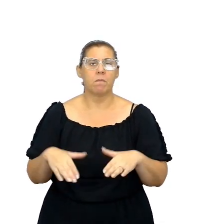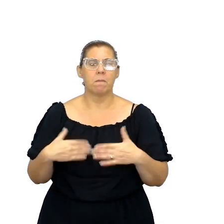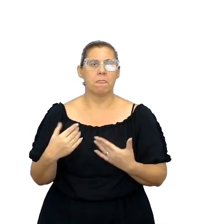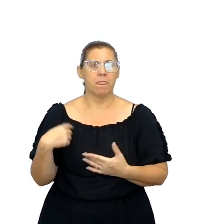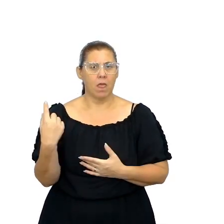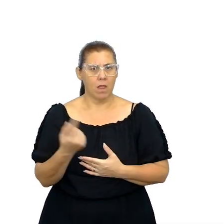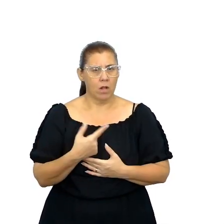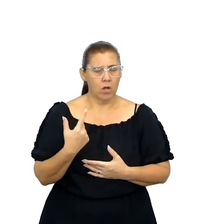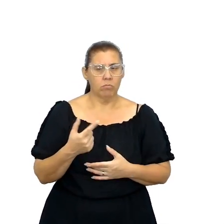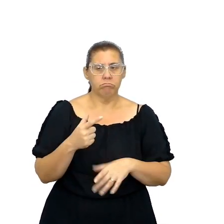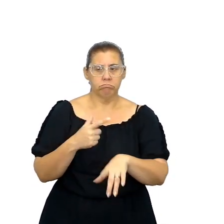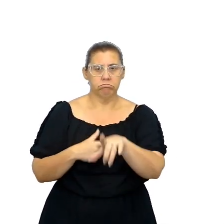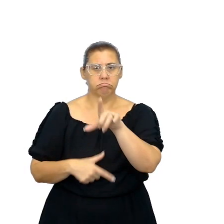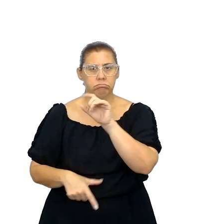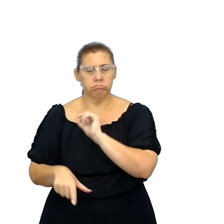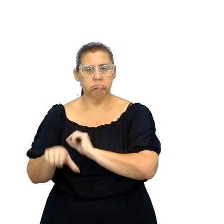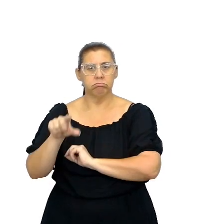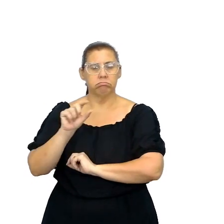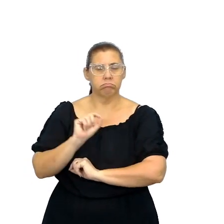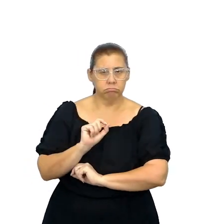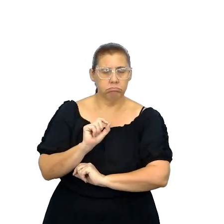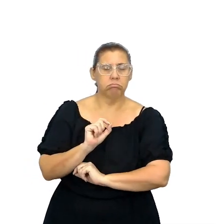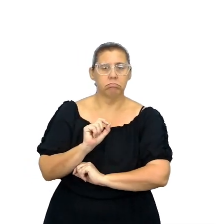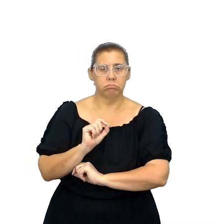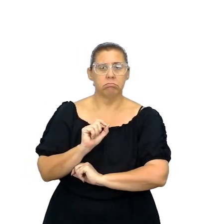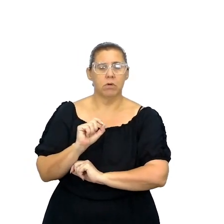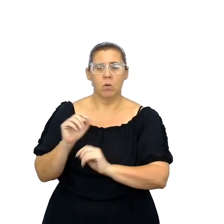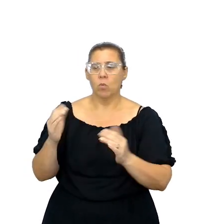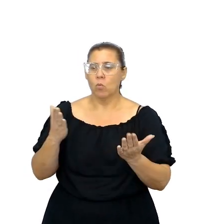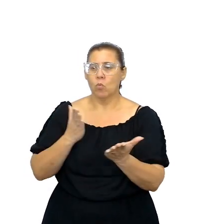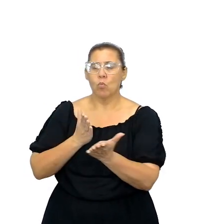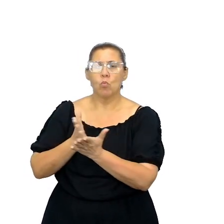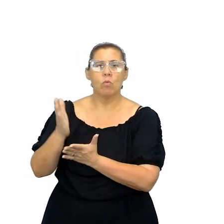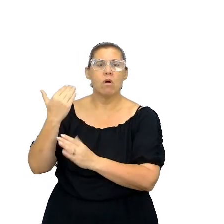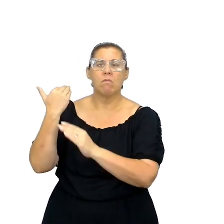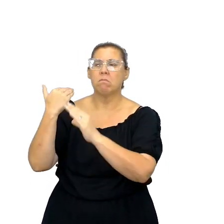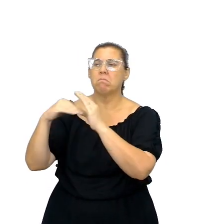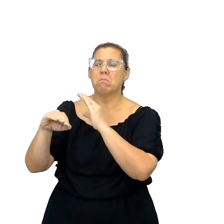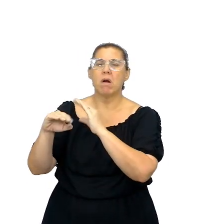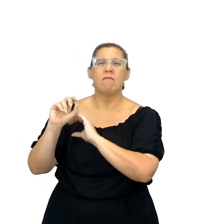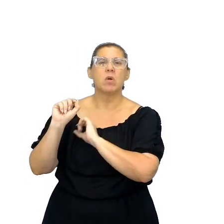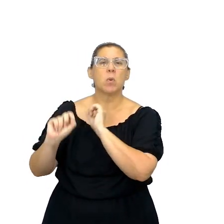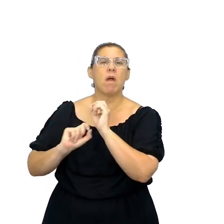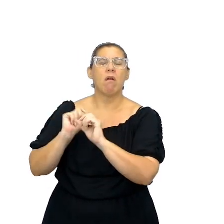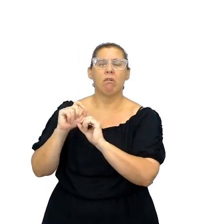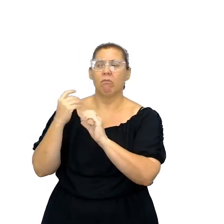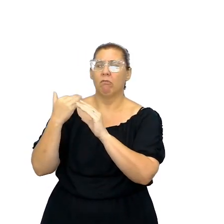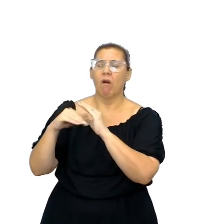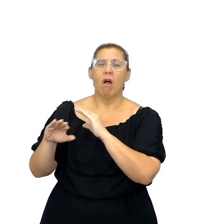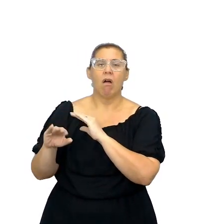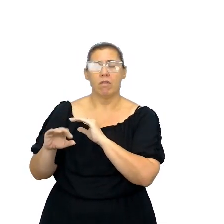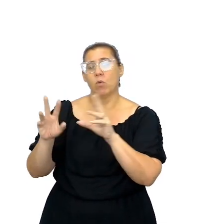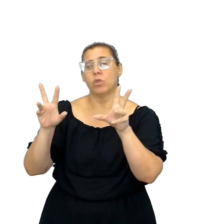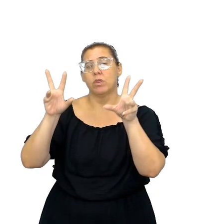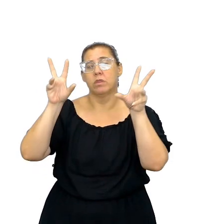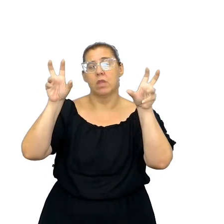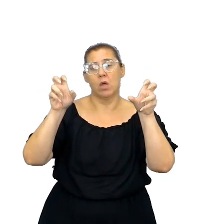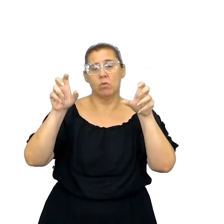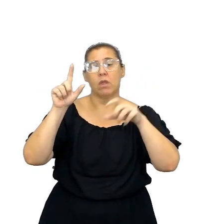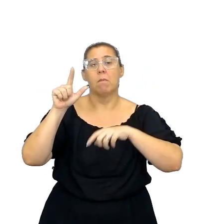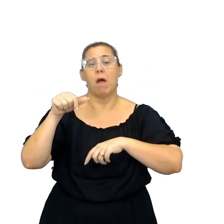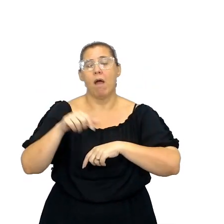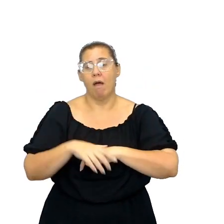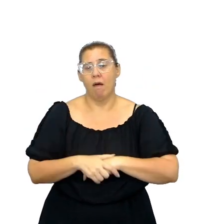nos direcionamos ao nosso destinatário, né, e aí, então, aqui tem um tema, esse